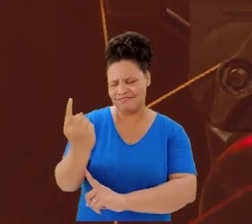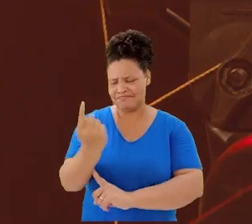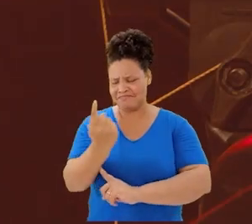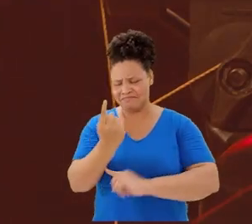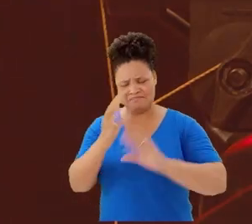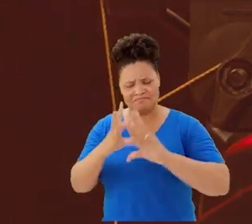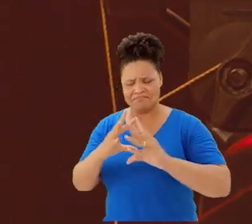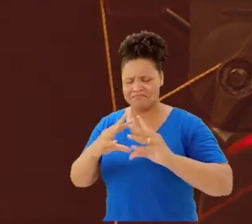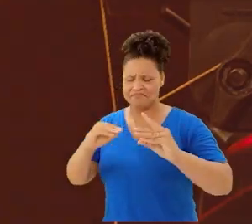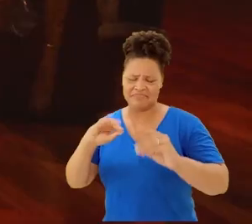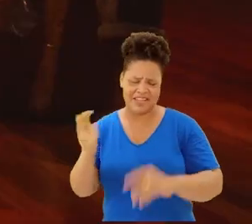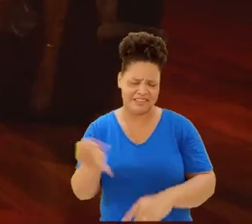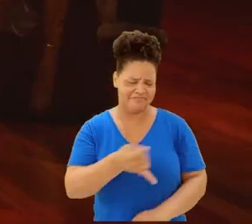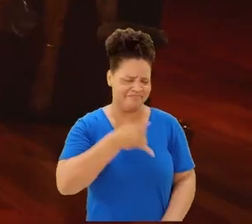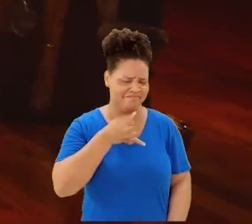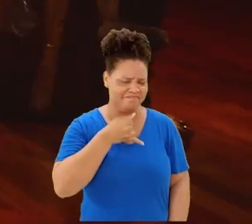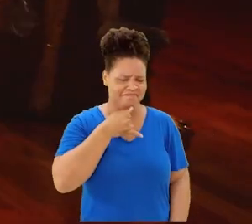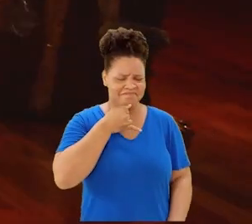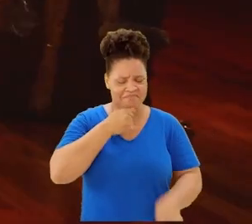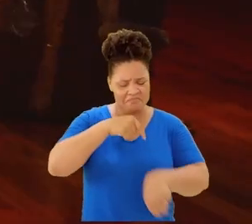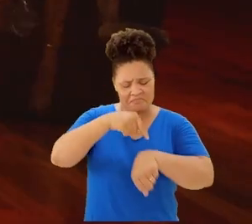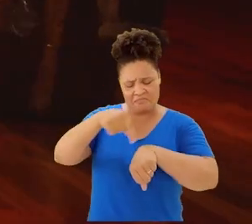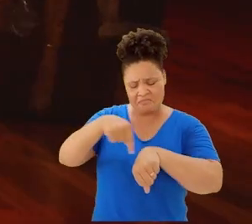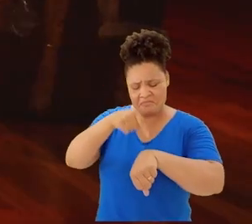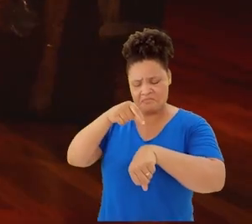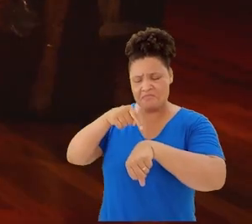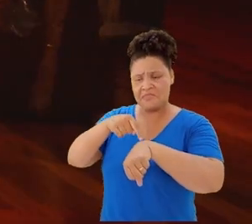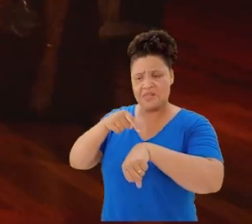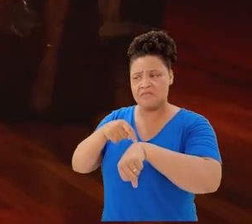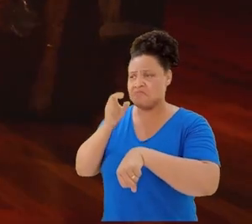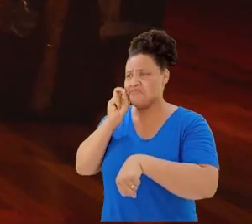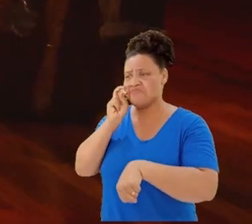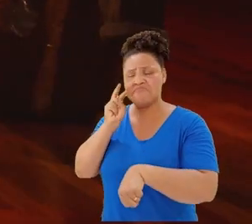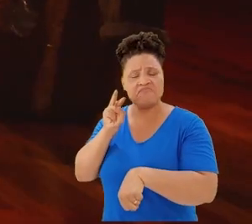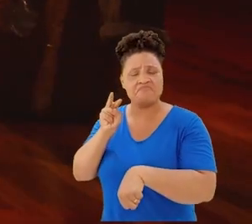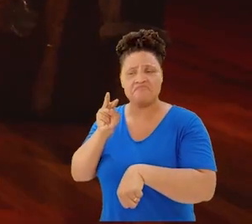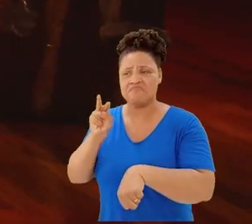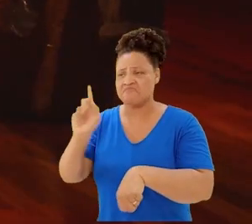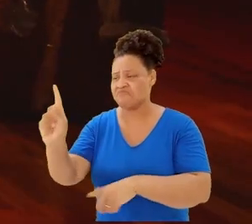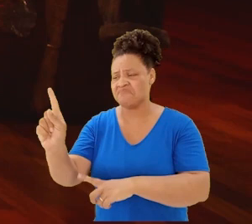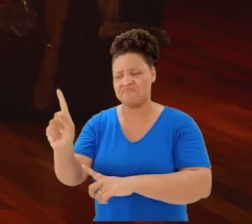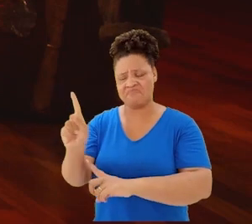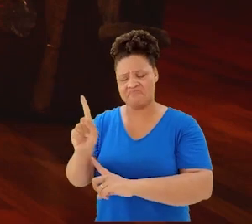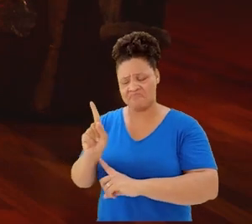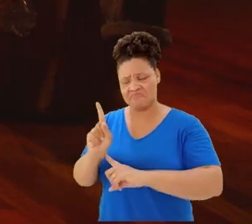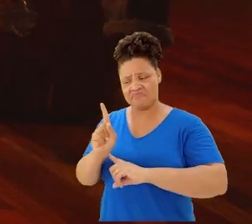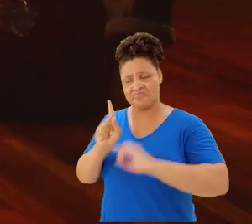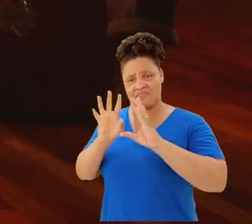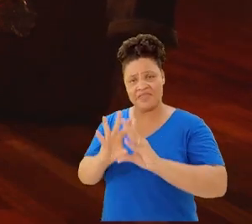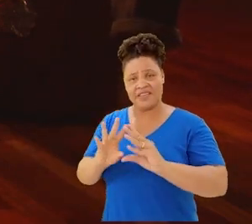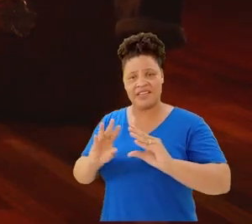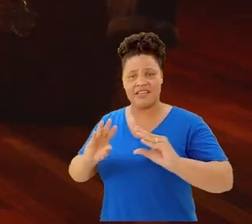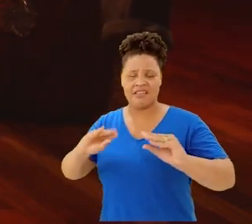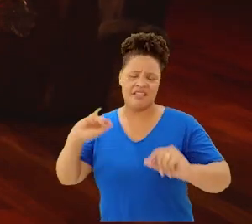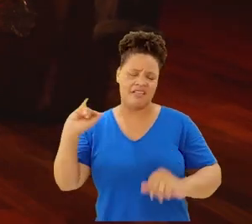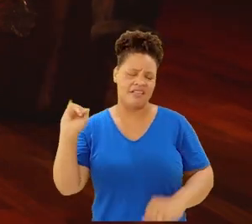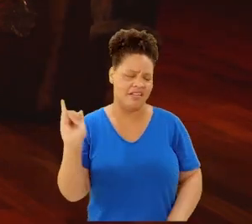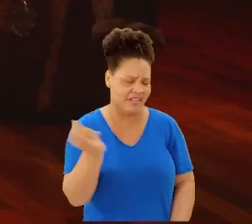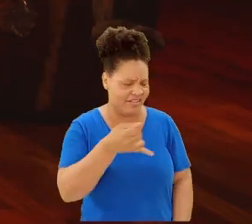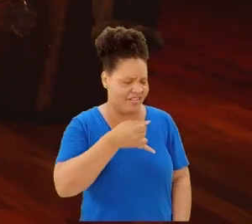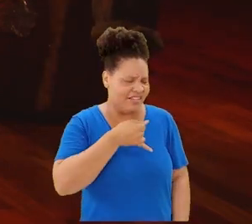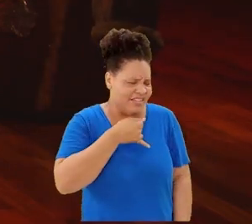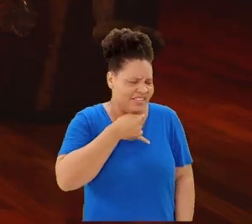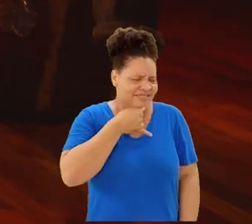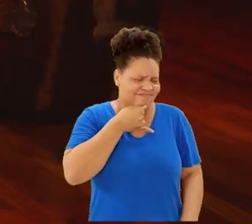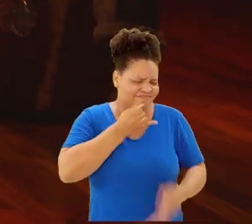que meu benzinho nem viu. Eu me azedei, seu Toninho, me azedei. Eu me azedei que cê não tava aqui. Faz tanto tempo que